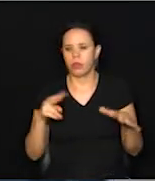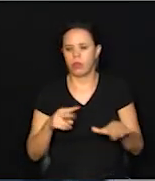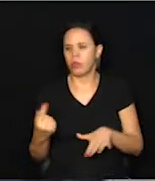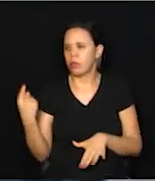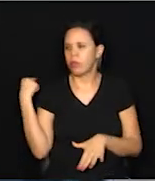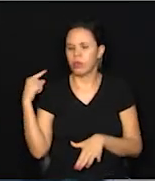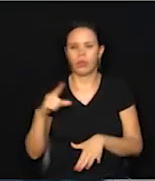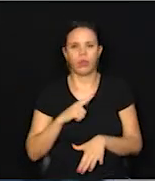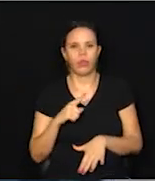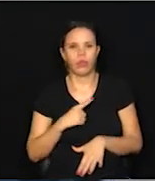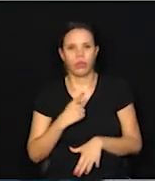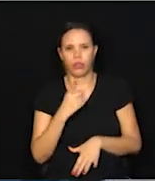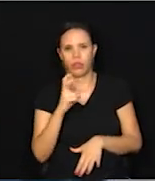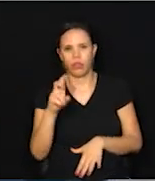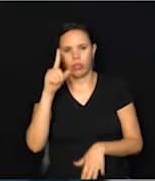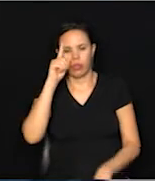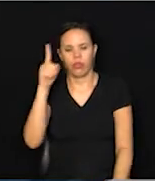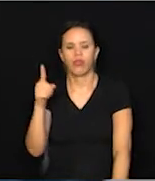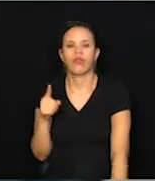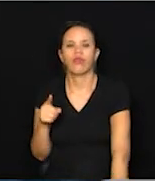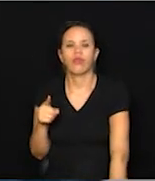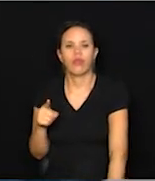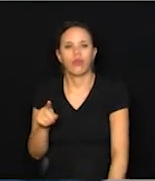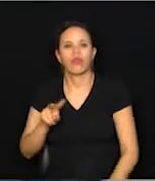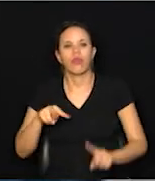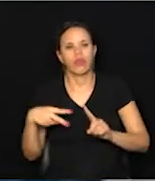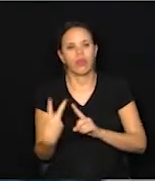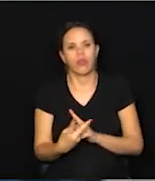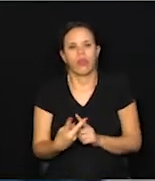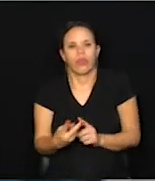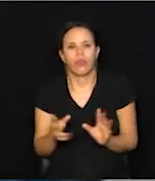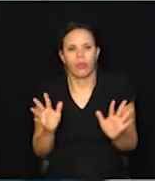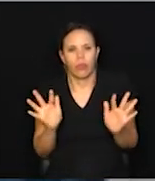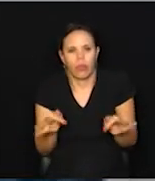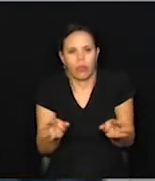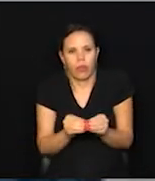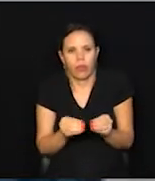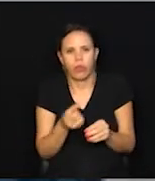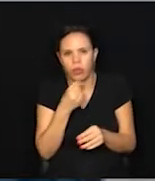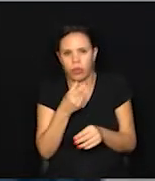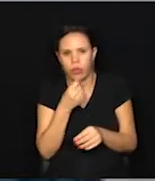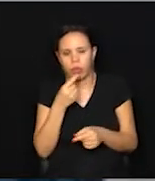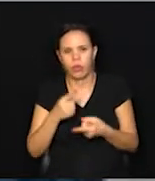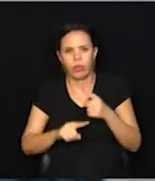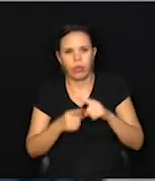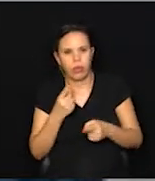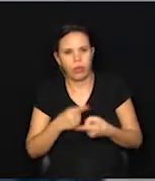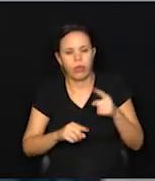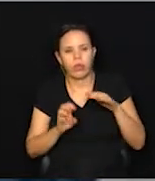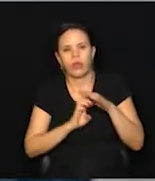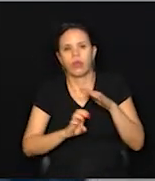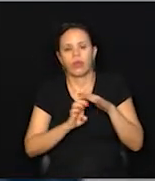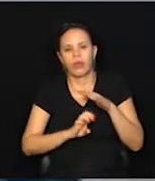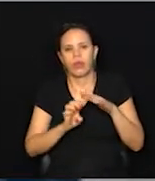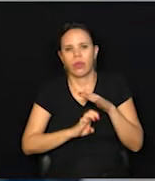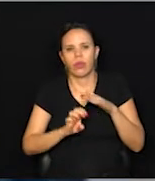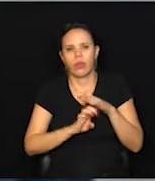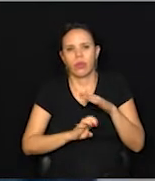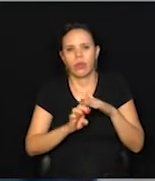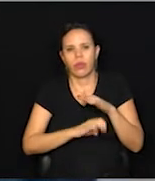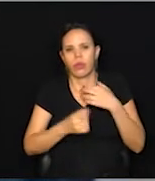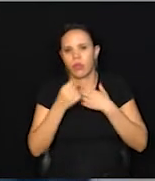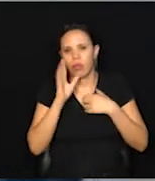nós estávamos com 15 dias de perspectiva de término de medicação, com combinação com as empresas, medicamentos